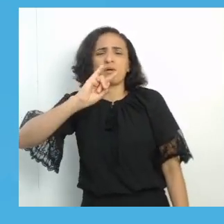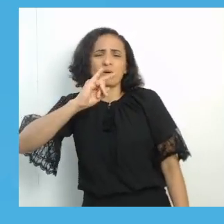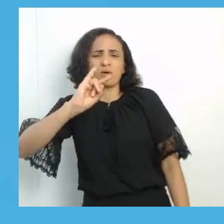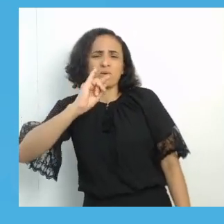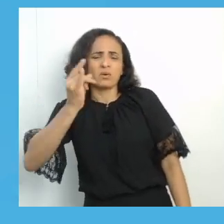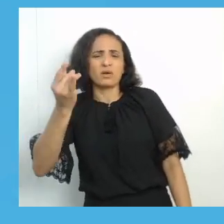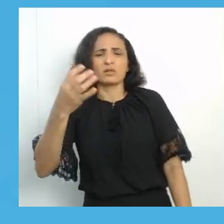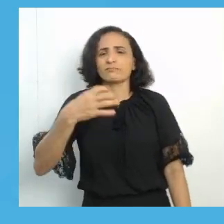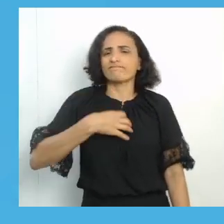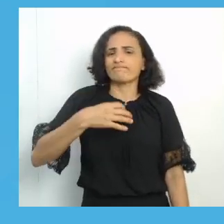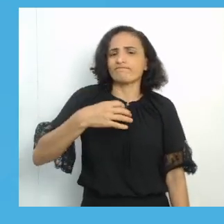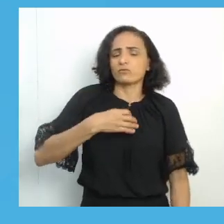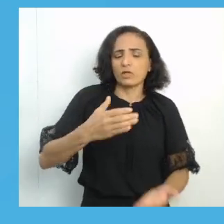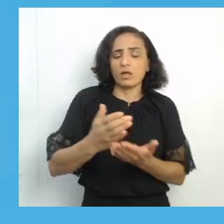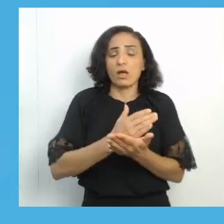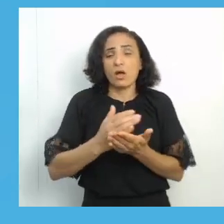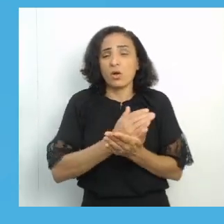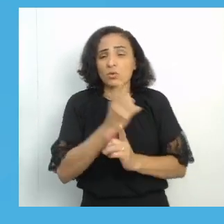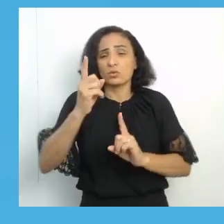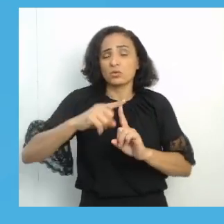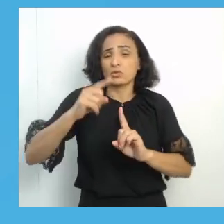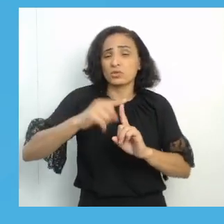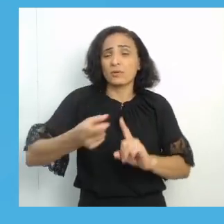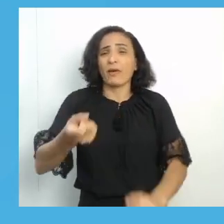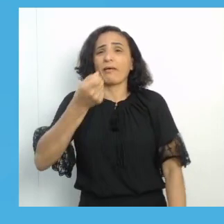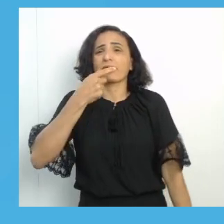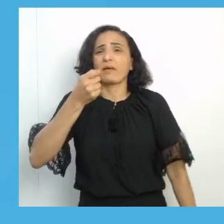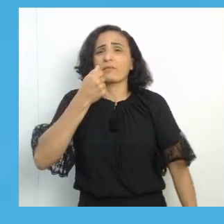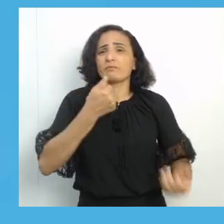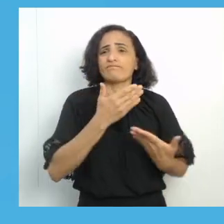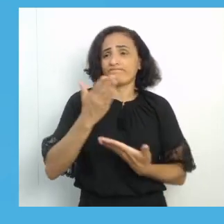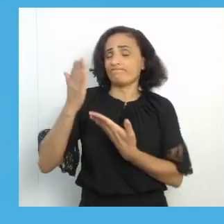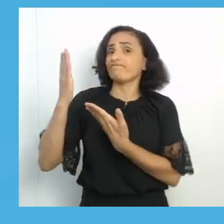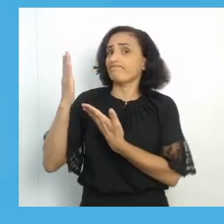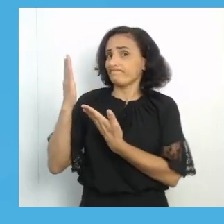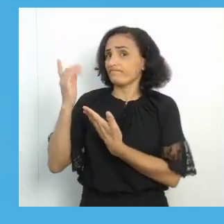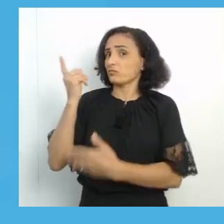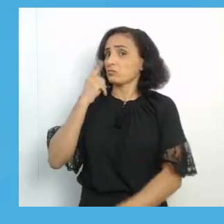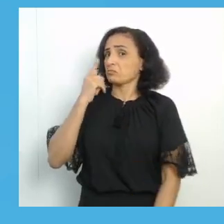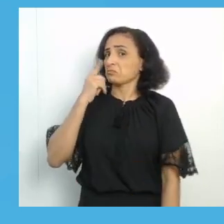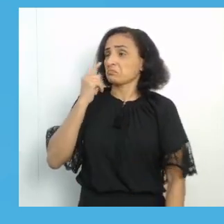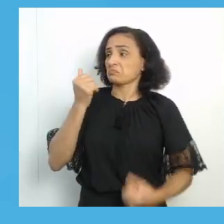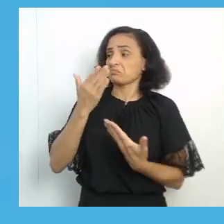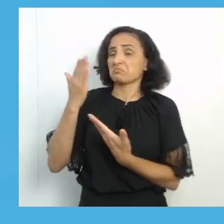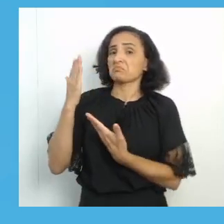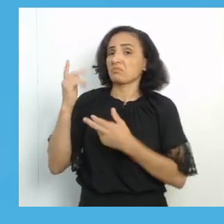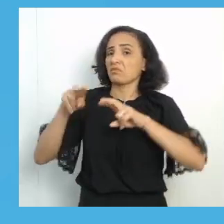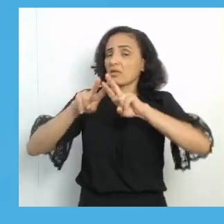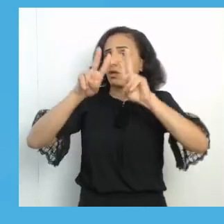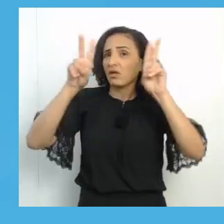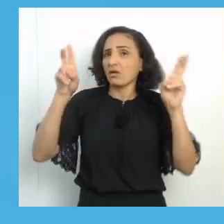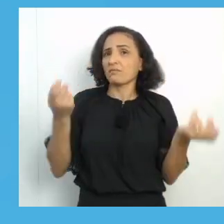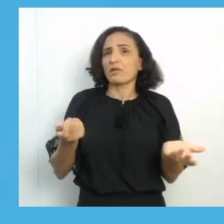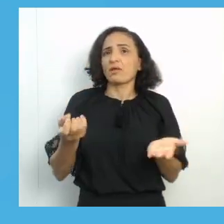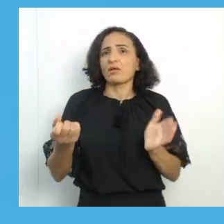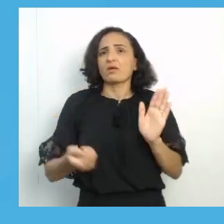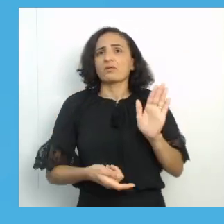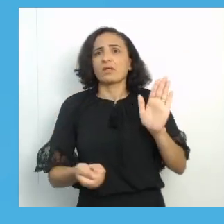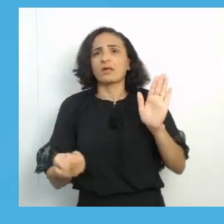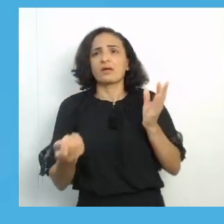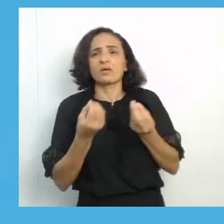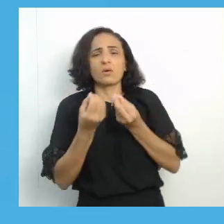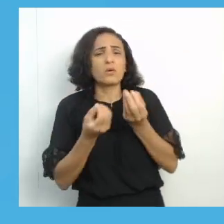benzodiazepínicos, inalantes. Já as estimulantes, a gente tem cocaína, nicotina